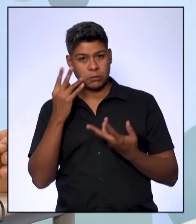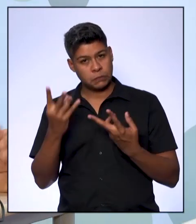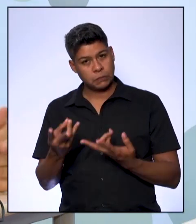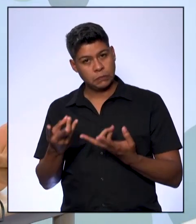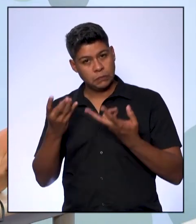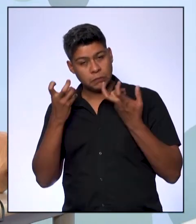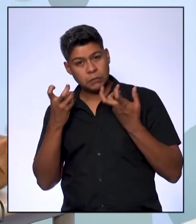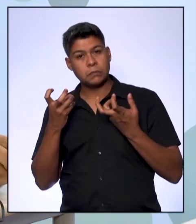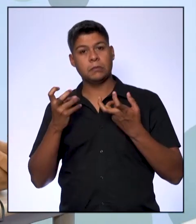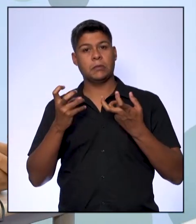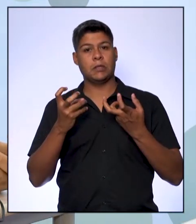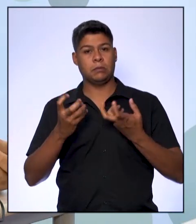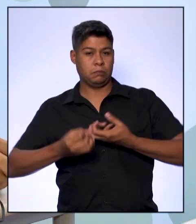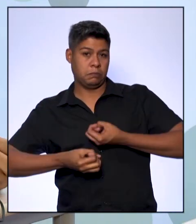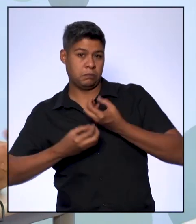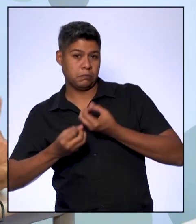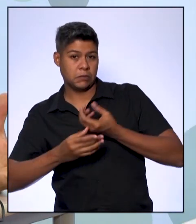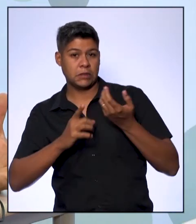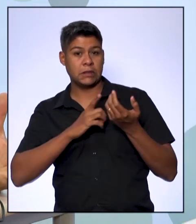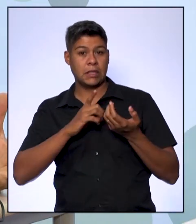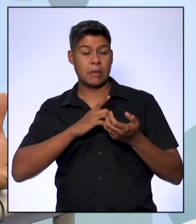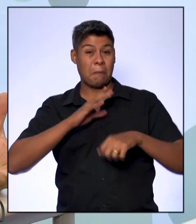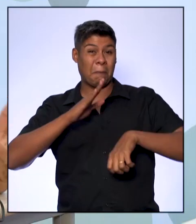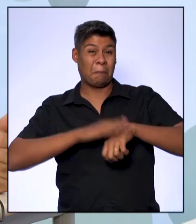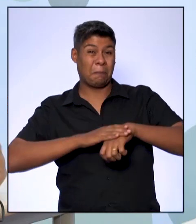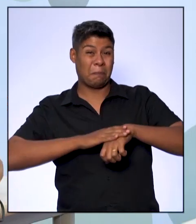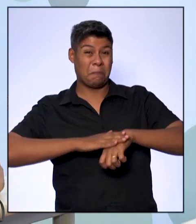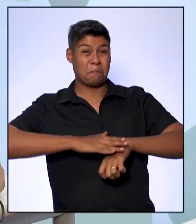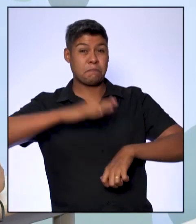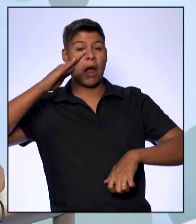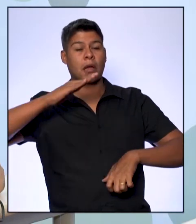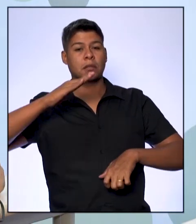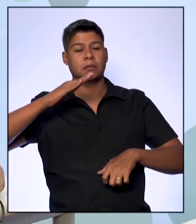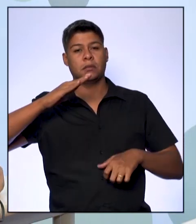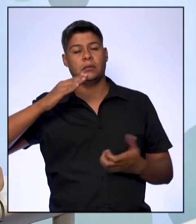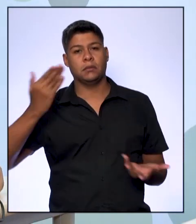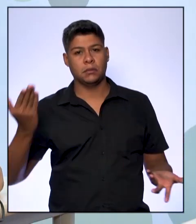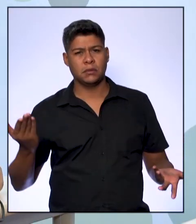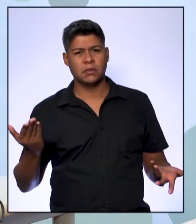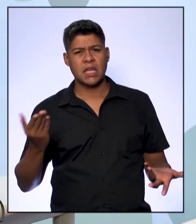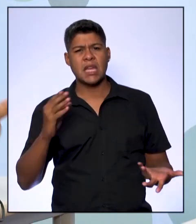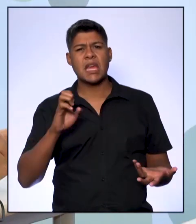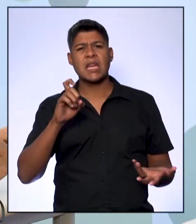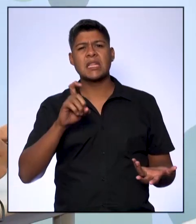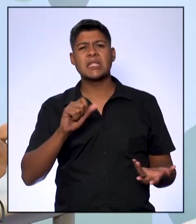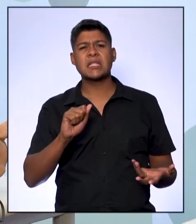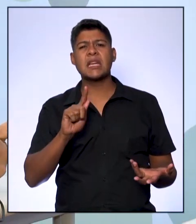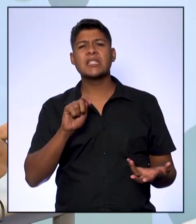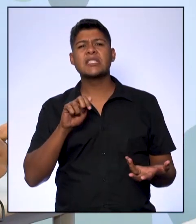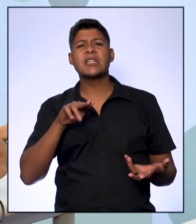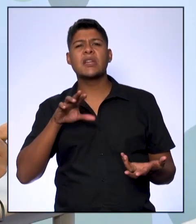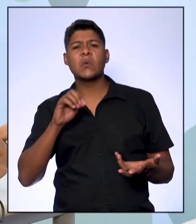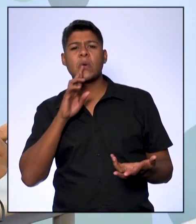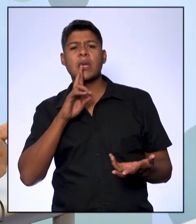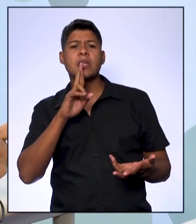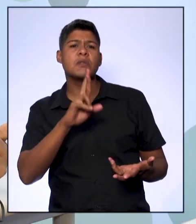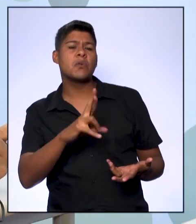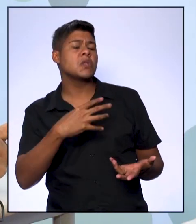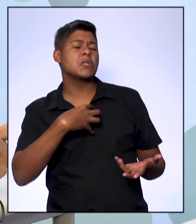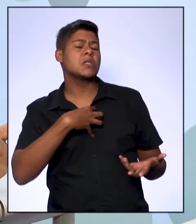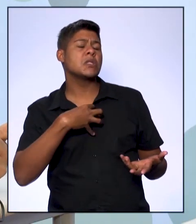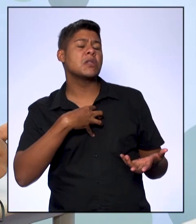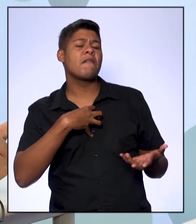a gente nós aqui nessa expressão temos um exagero ops exagero a responde o